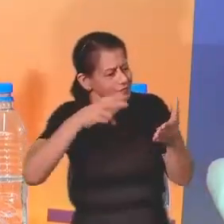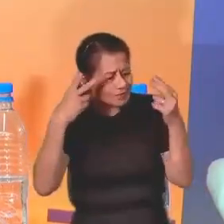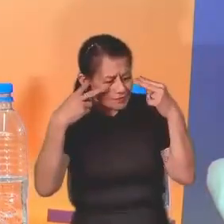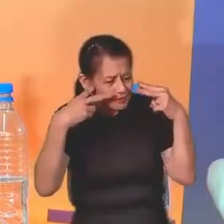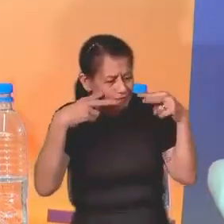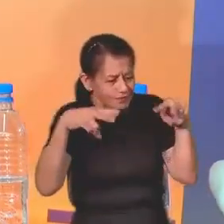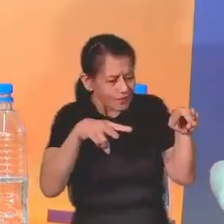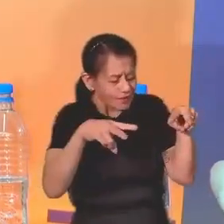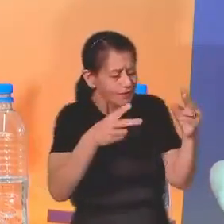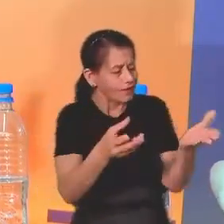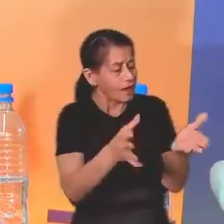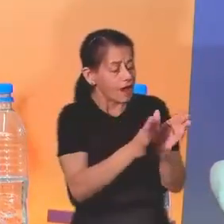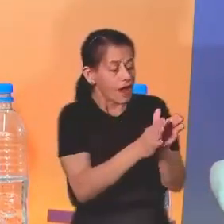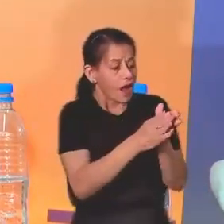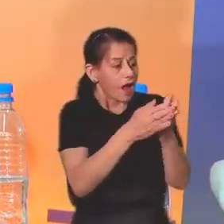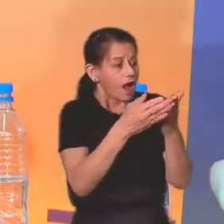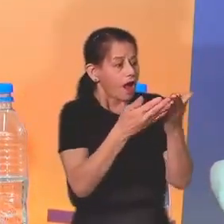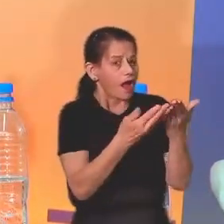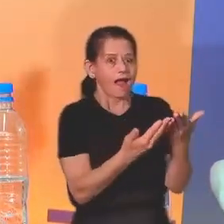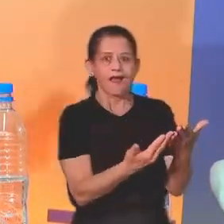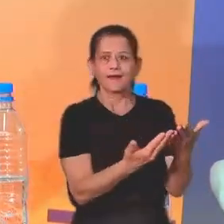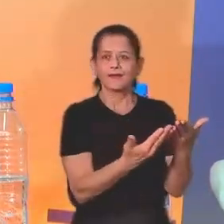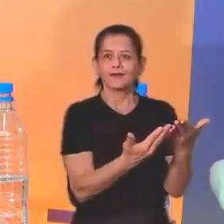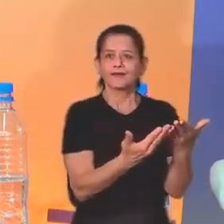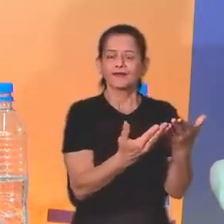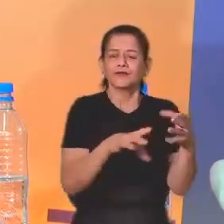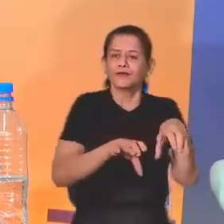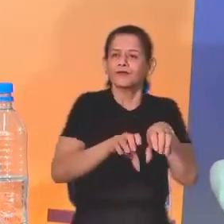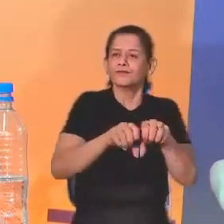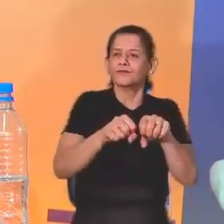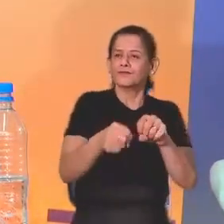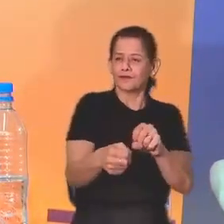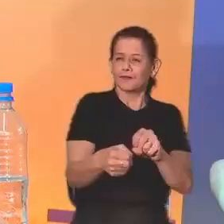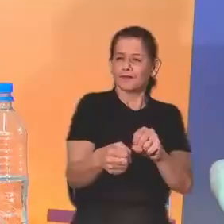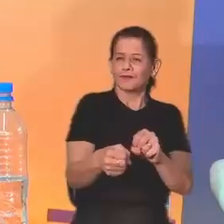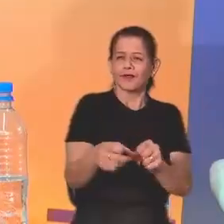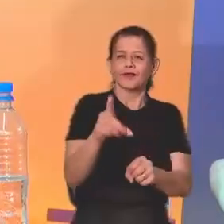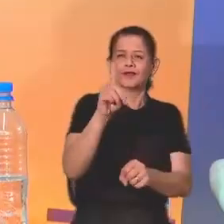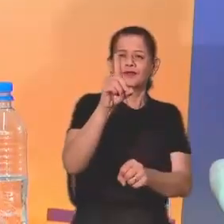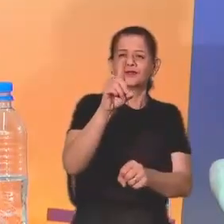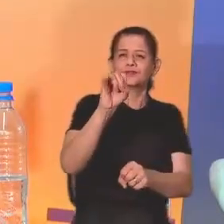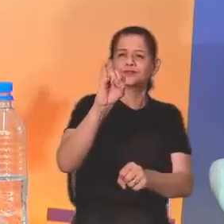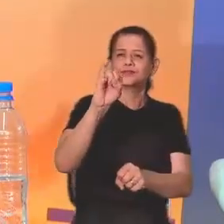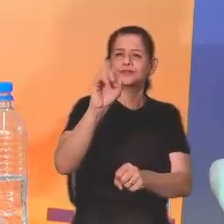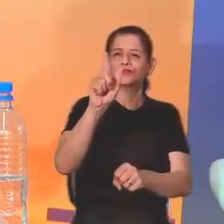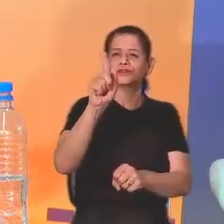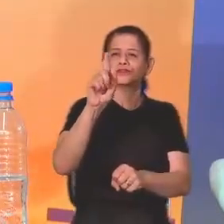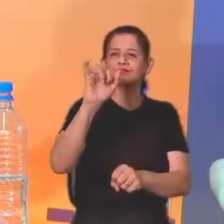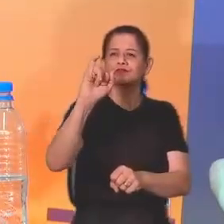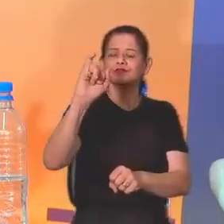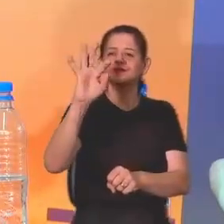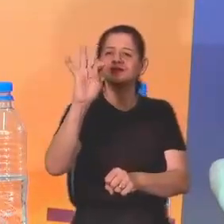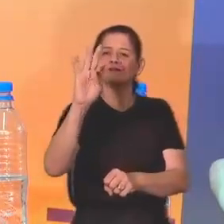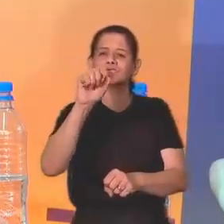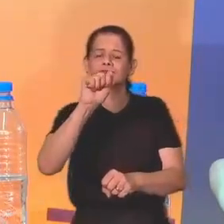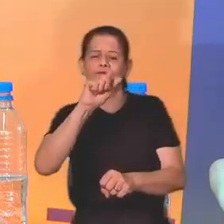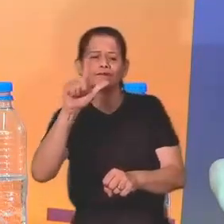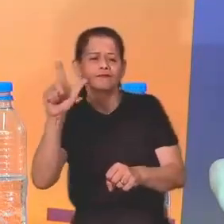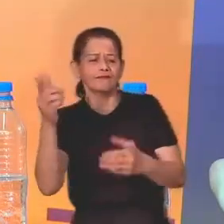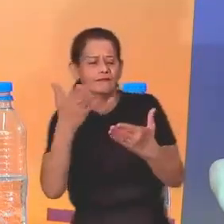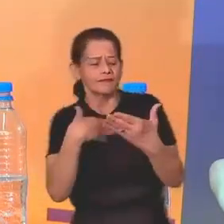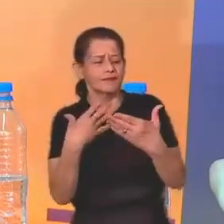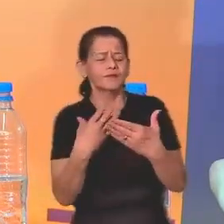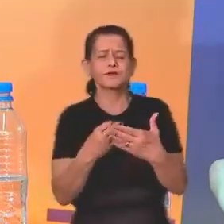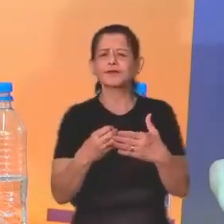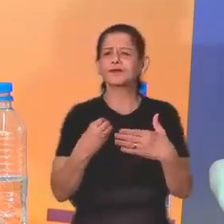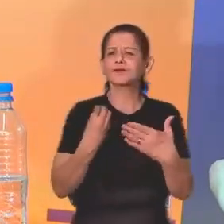sendo ainda que de forma digital, mas o que é essa